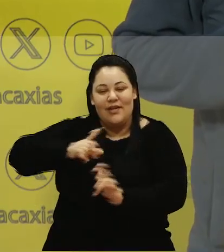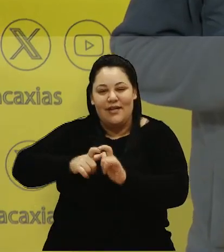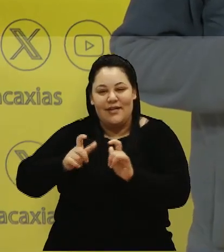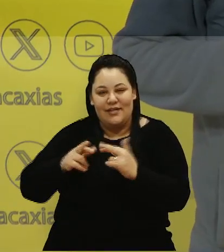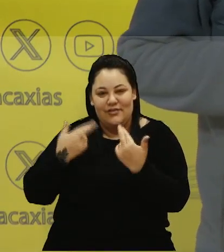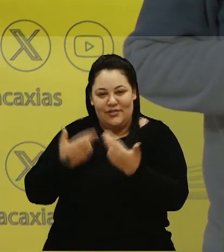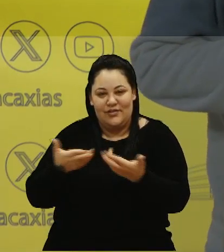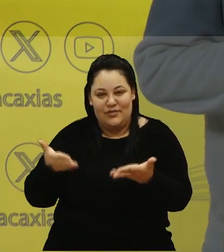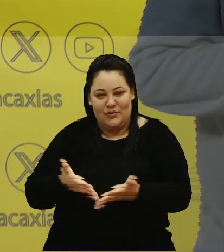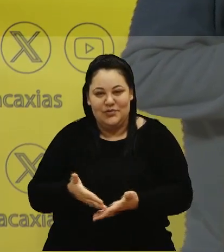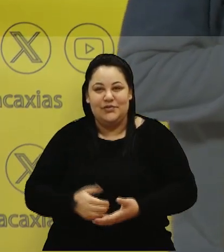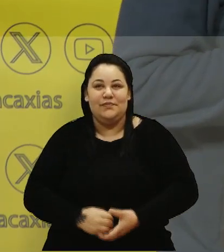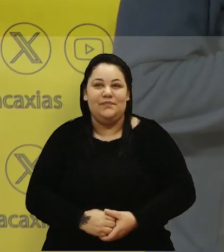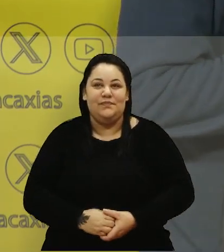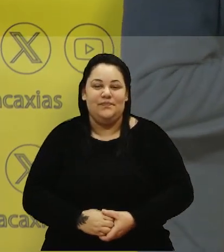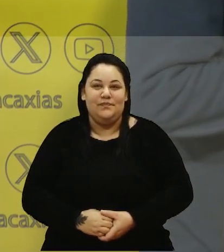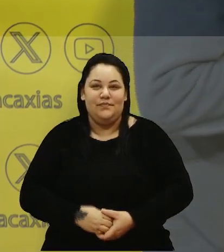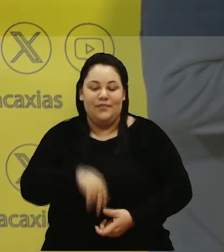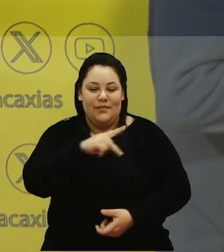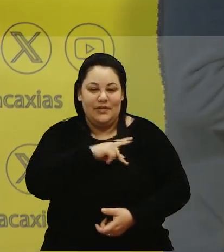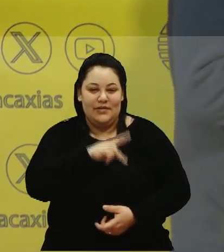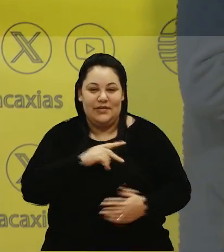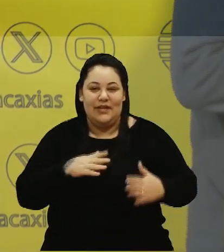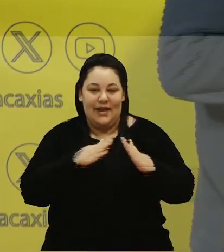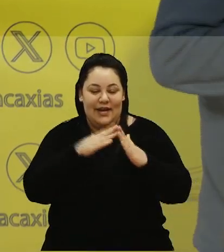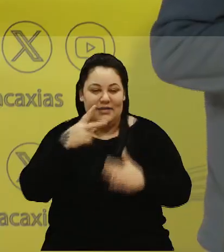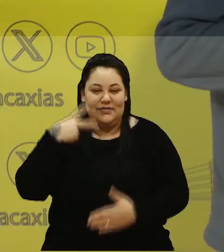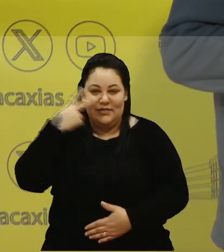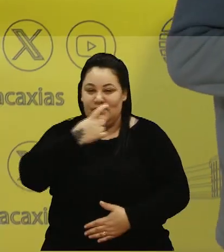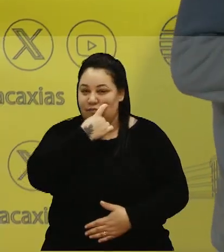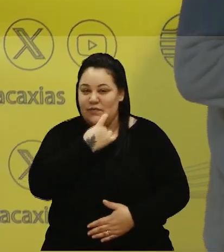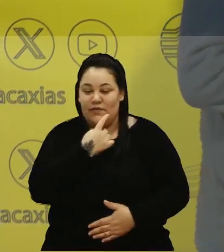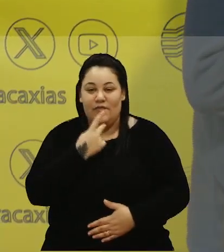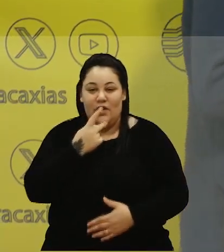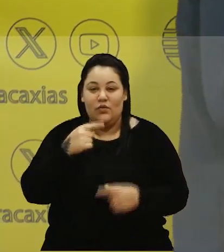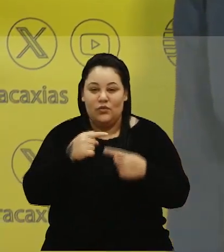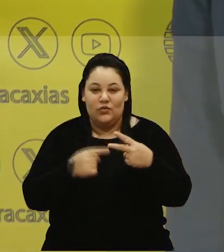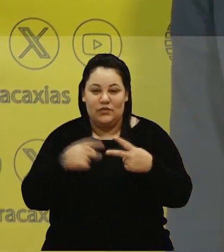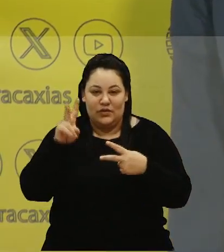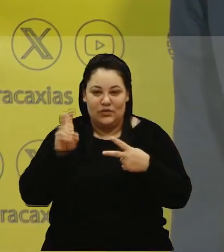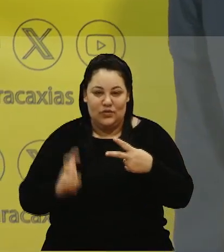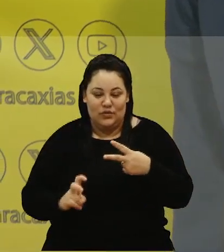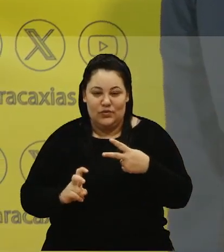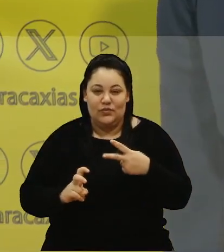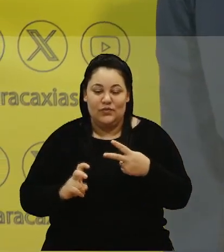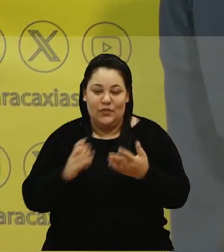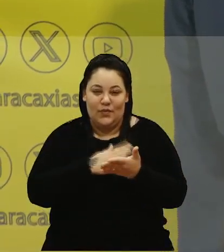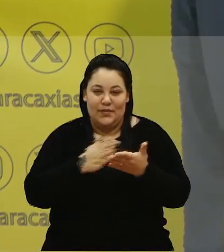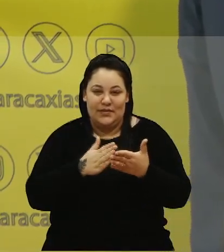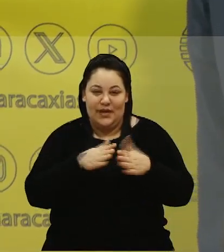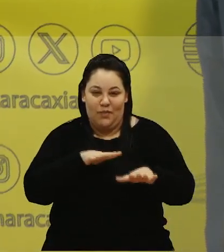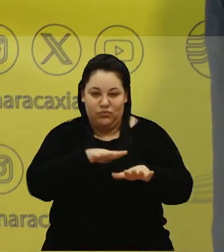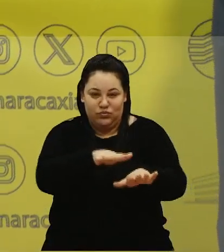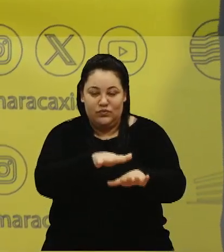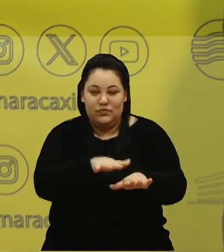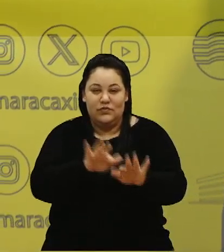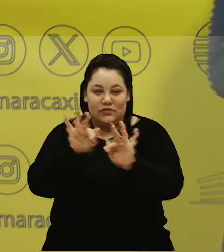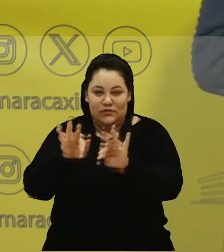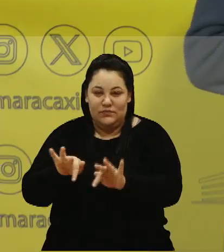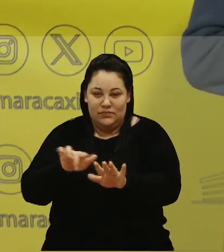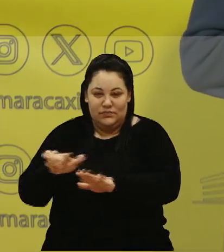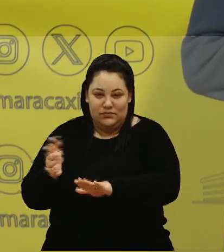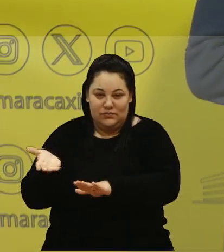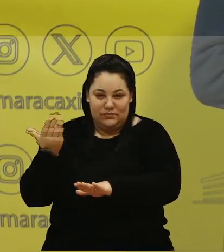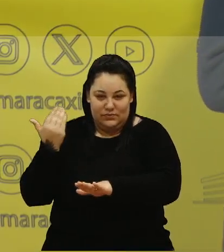o grande expediente. O vice-presidente da Casa, o vereador Wagner Petrini, abordou dois assuntos. Começar com o automobilismo, vereador, no final da semana